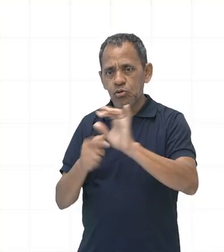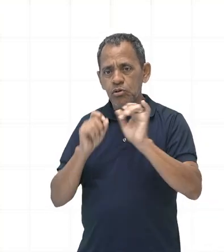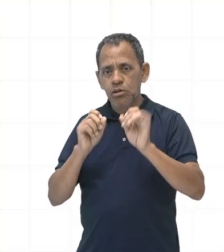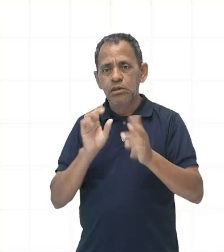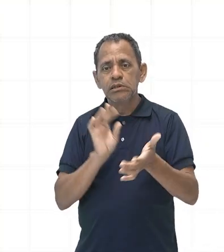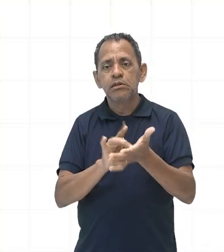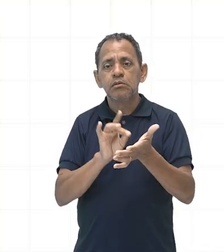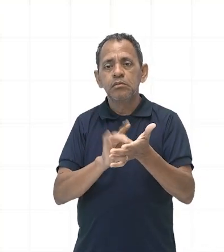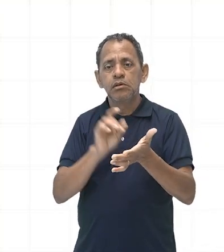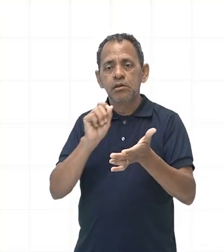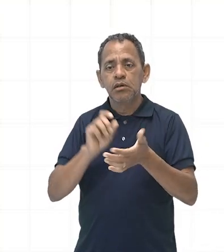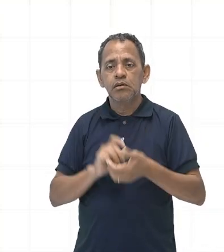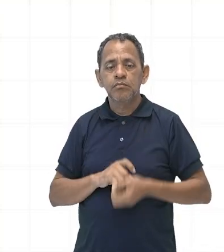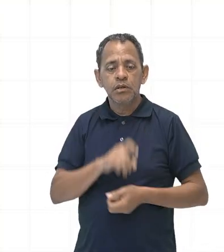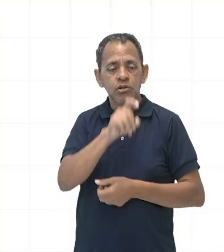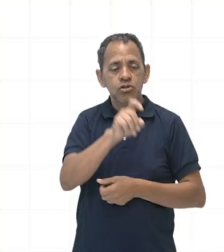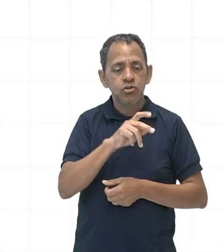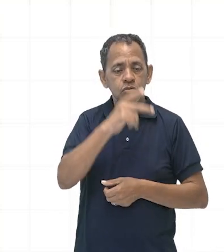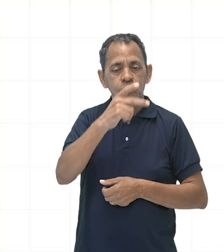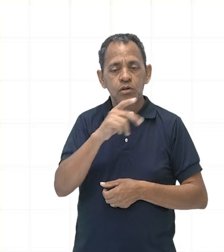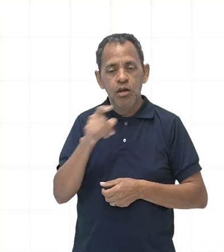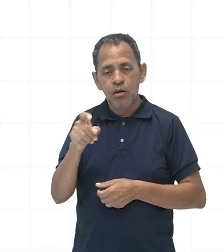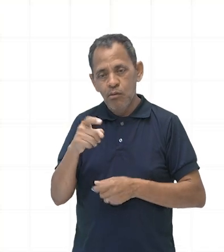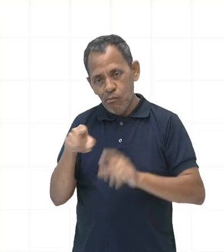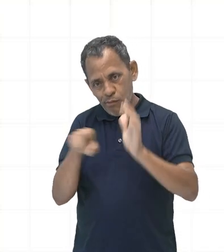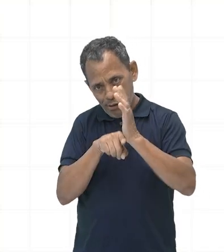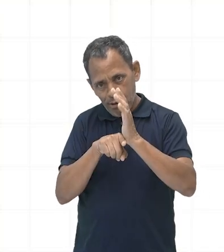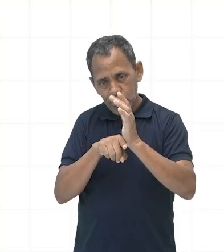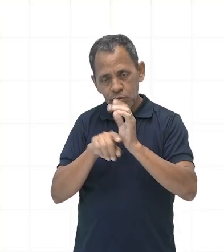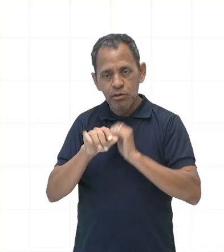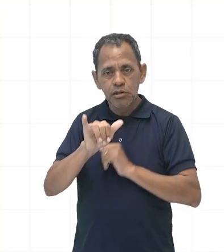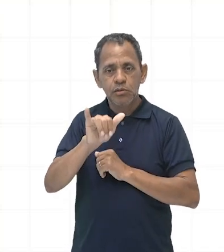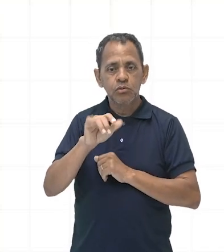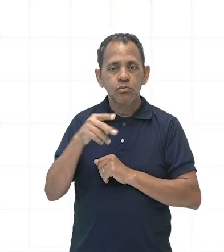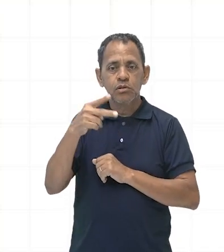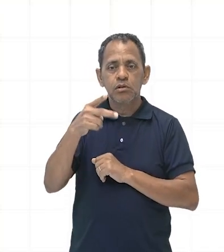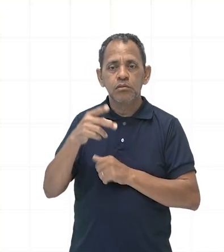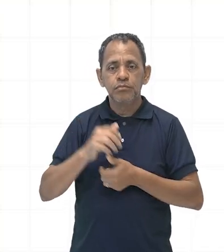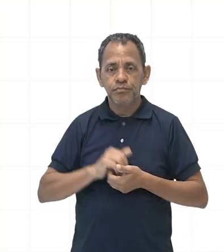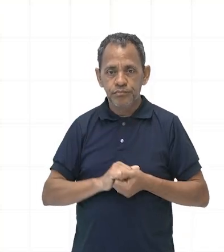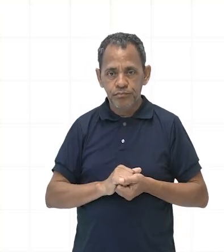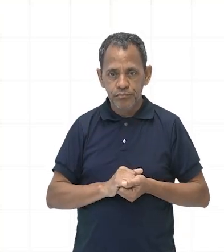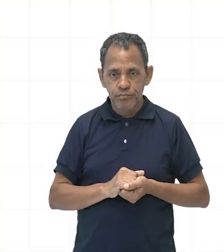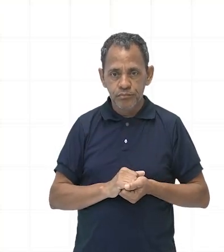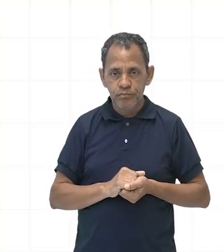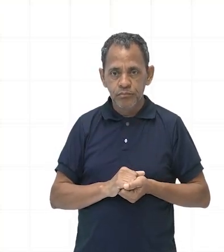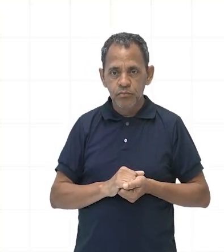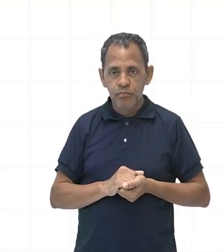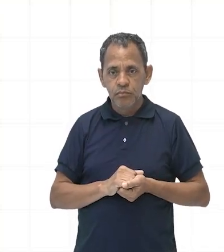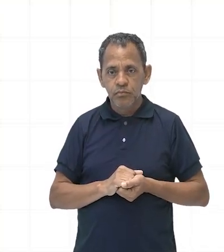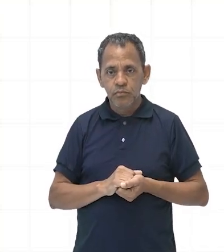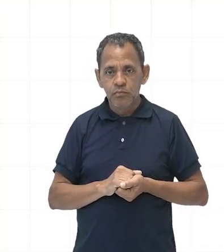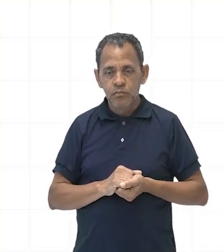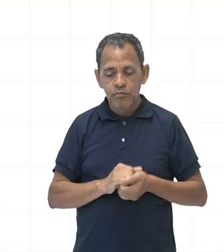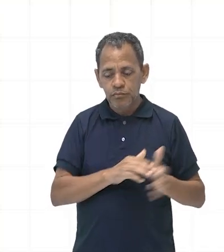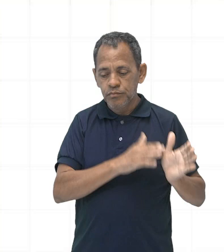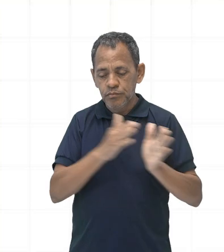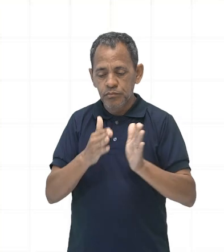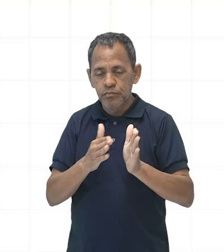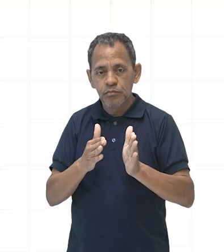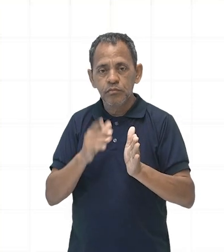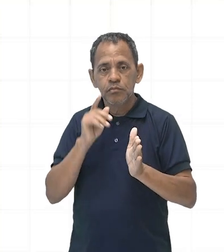exatamente quem? X ao quadrado menos y ao quadrado. Agora, nós vamos fazer o seguinte. Nós